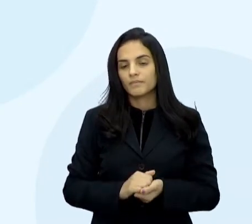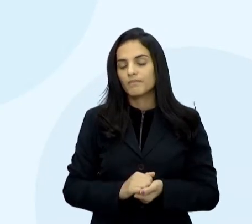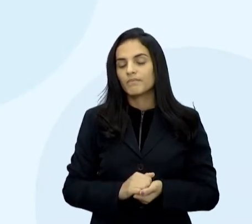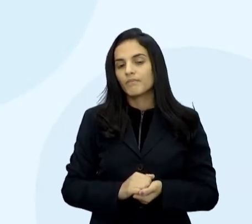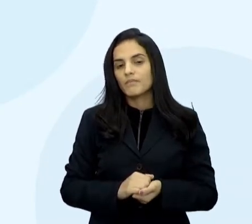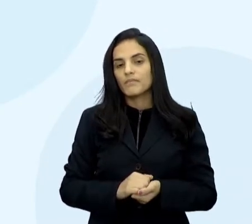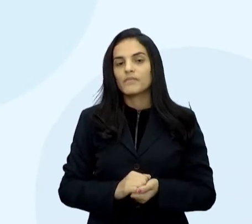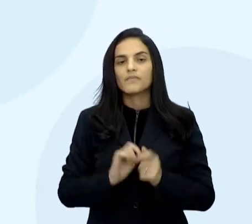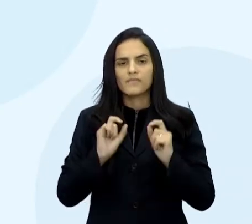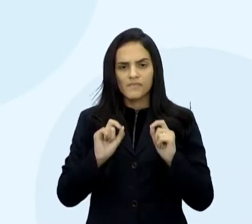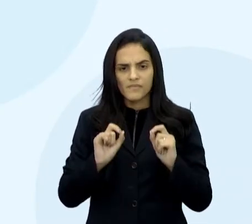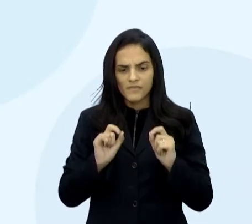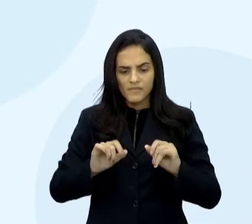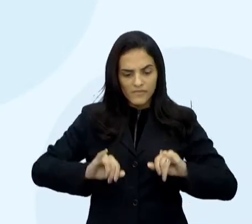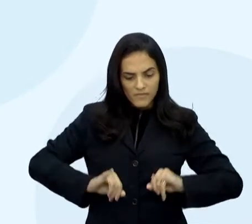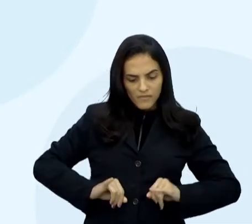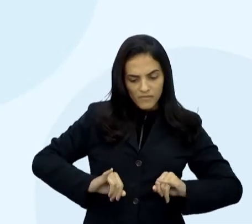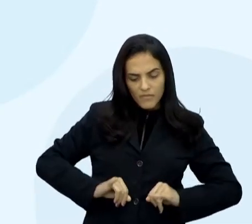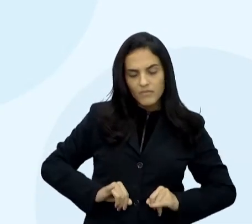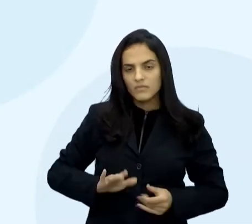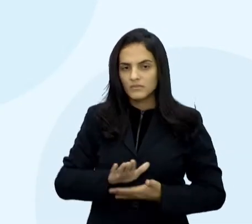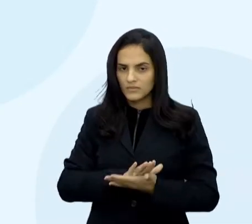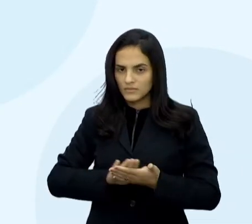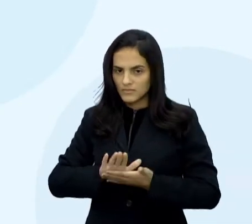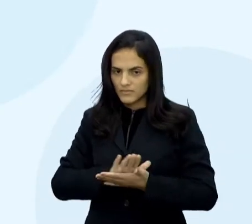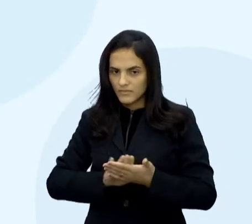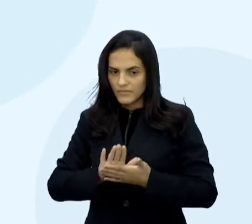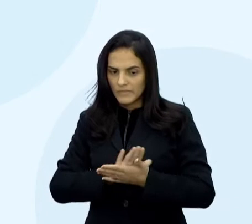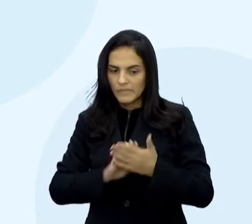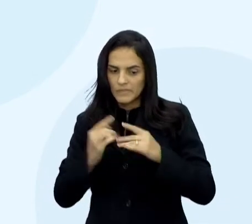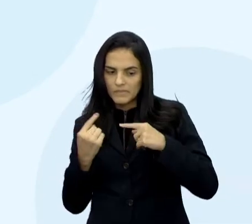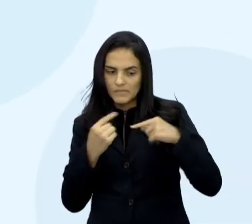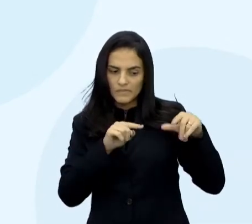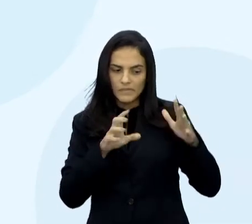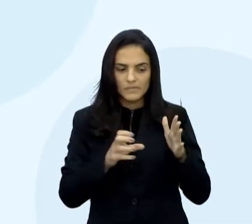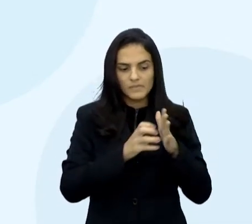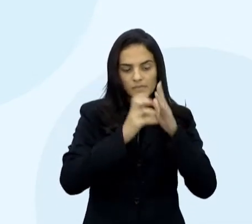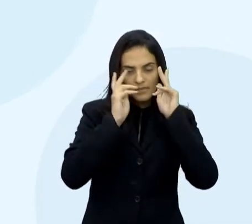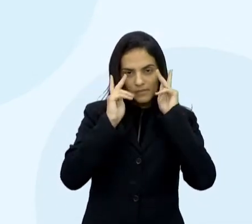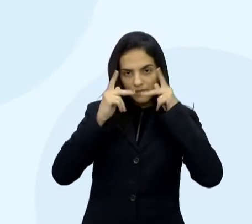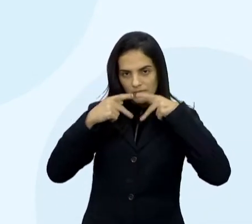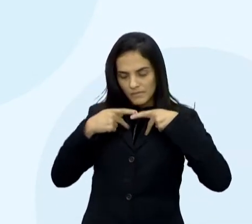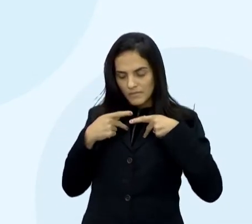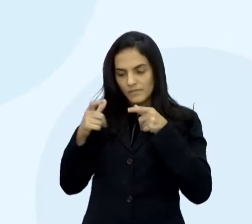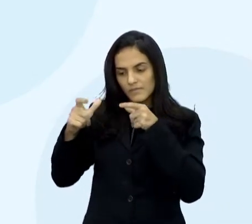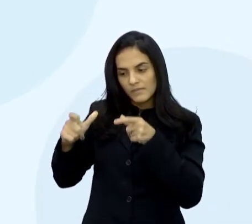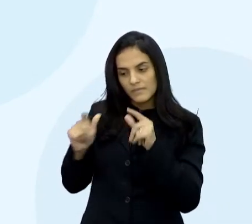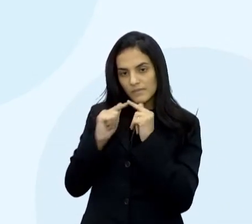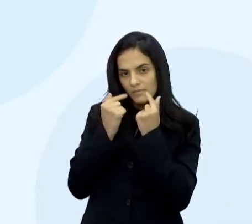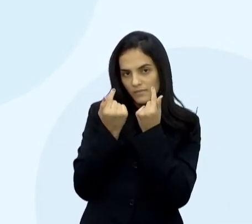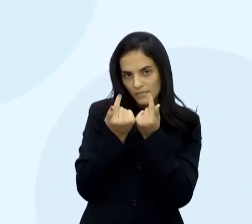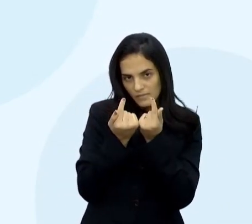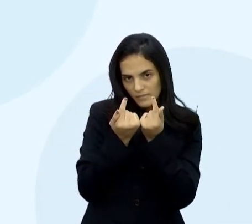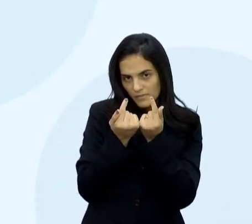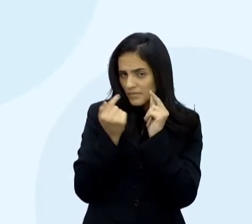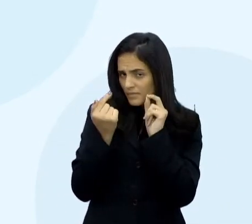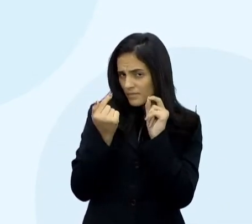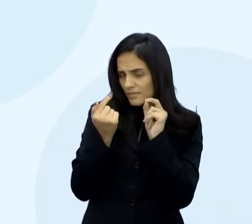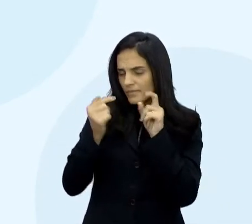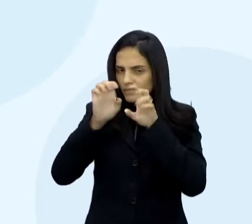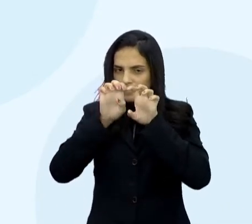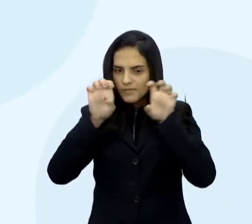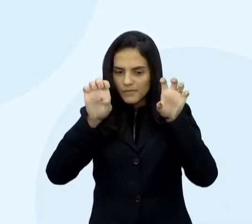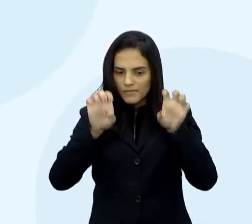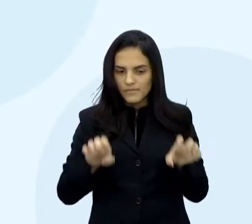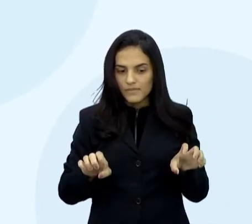naturais, que não sofreram intervenção humana de um espaço geográfico. Essas